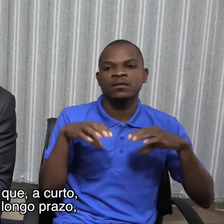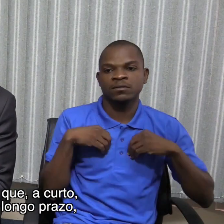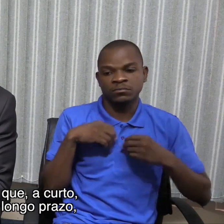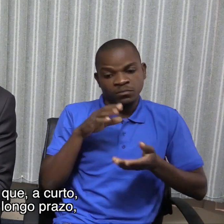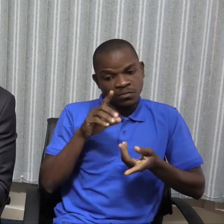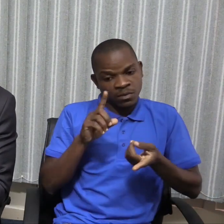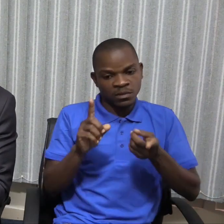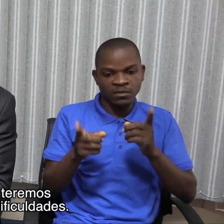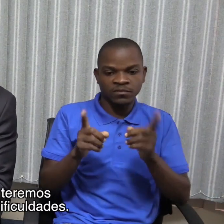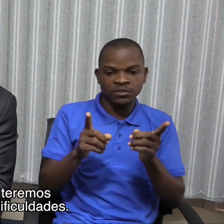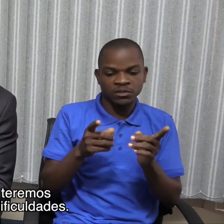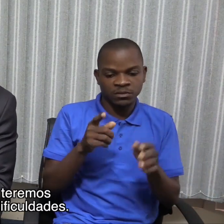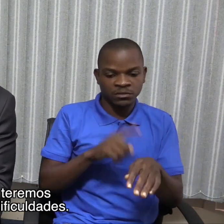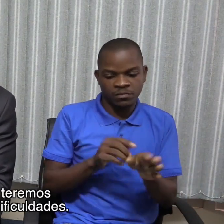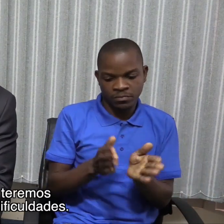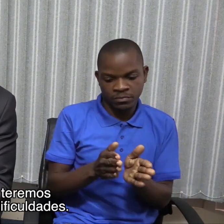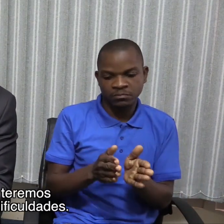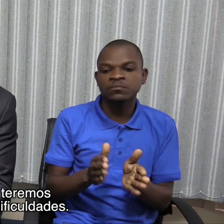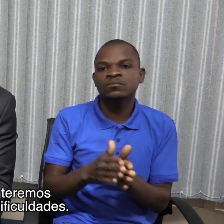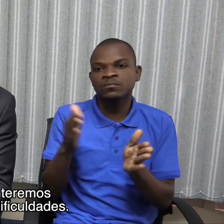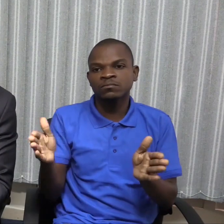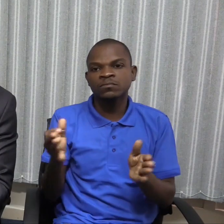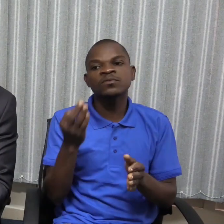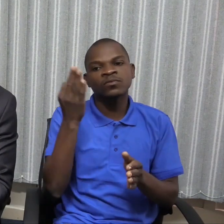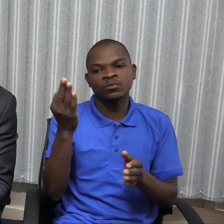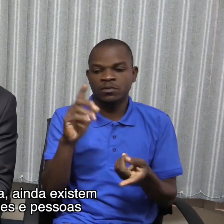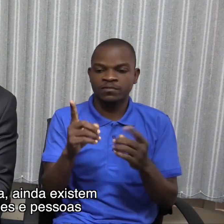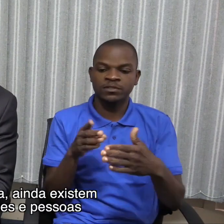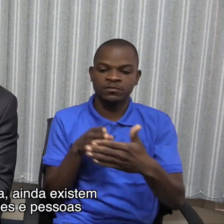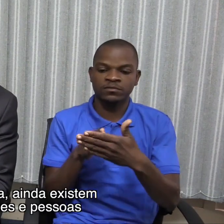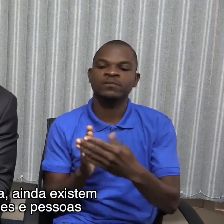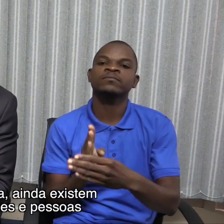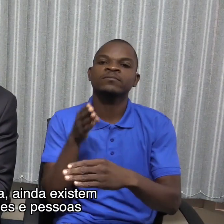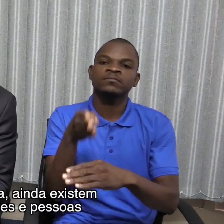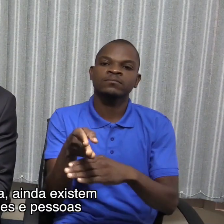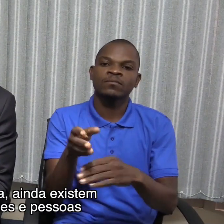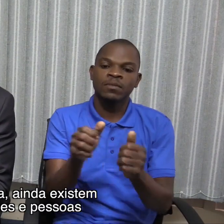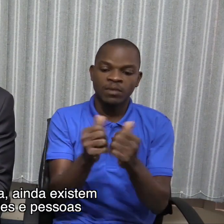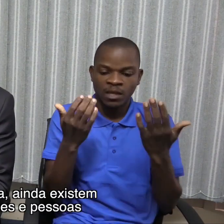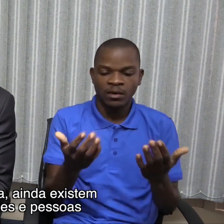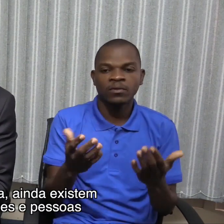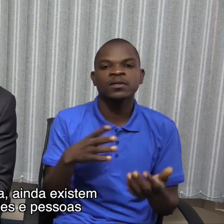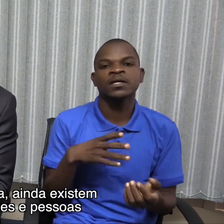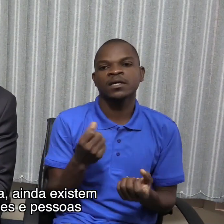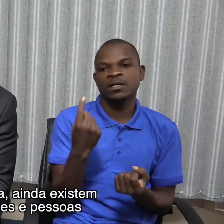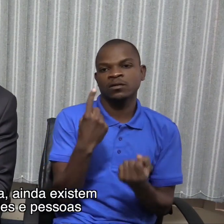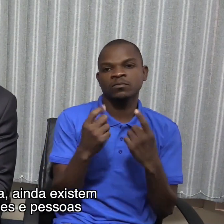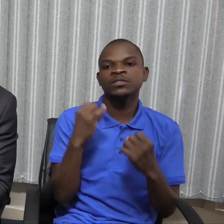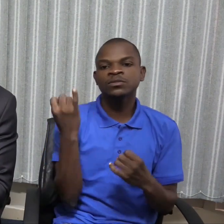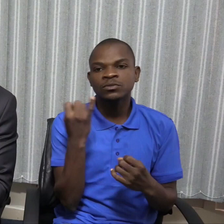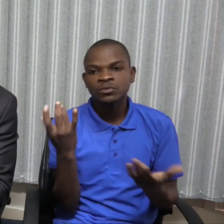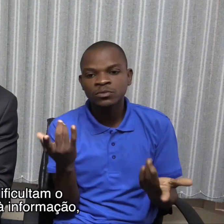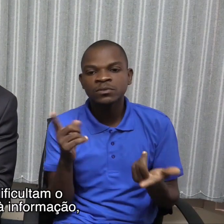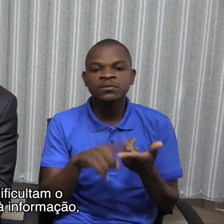curto, médio e longo prazo, não teremos estas dificuldades. Mas, hoje em dia, ainda existem instituições, existem